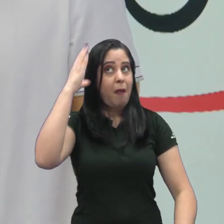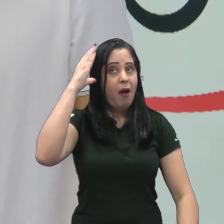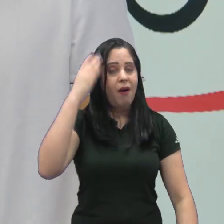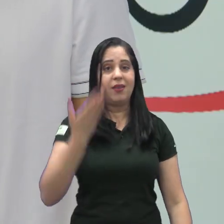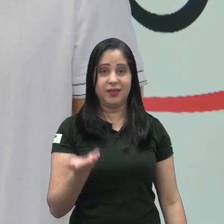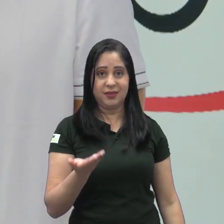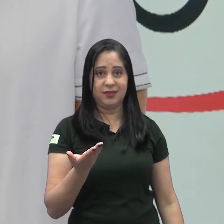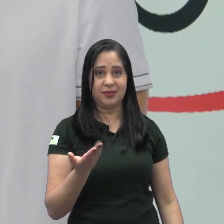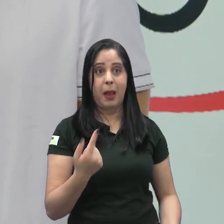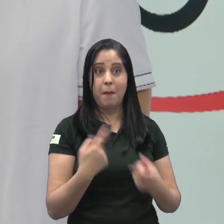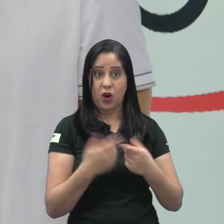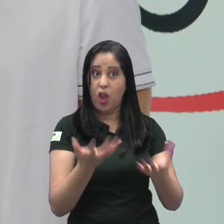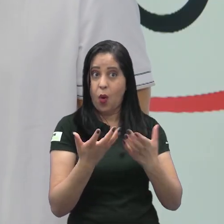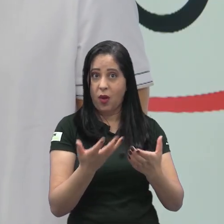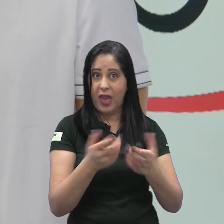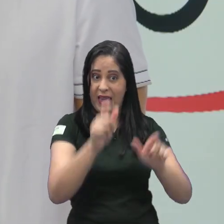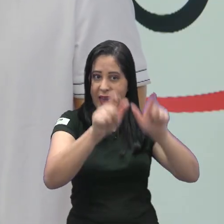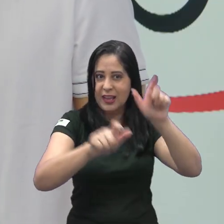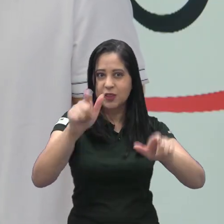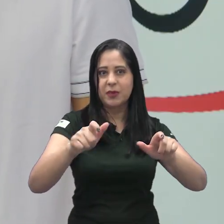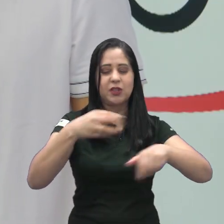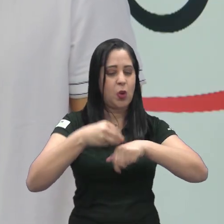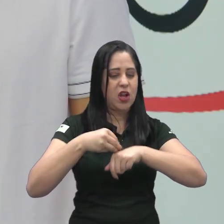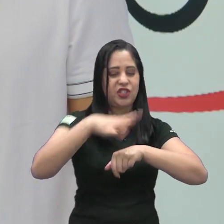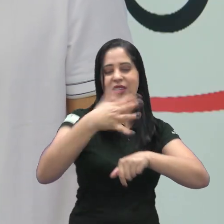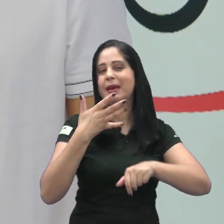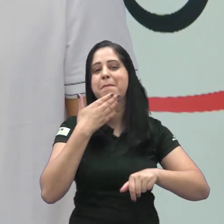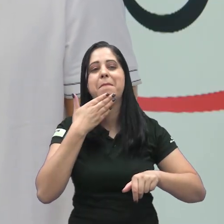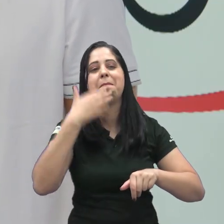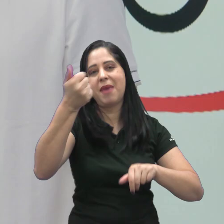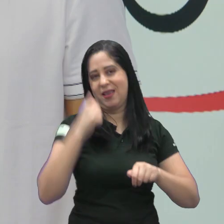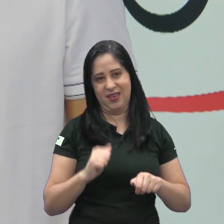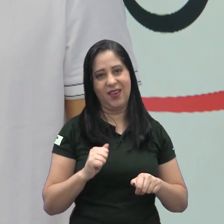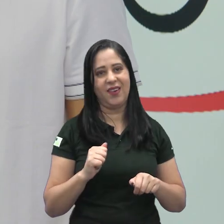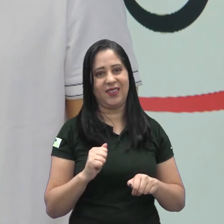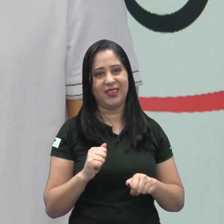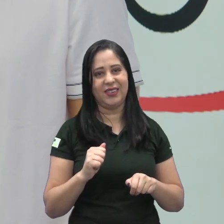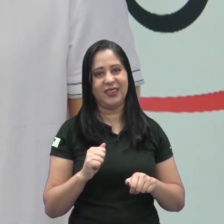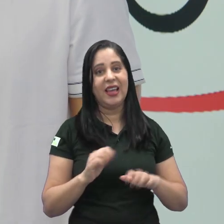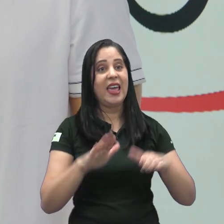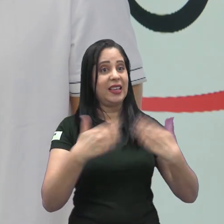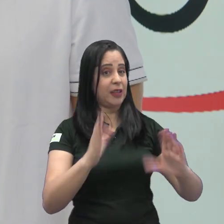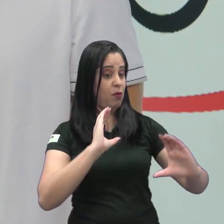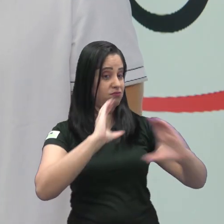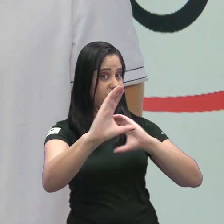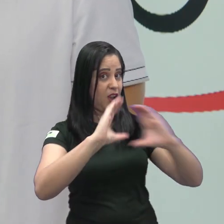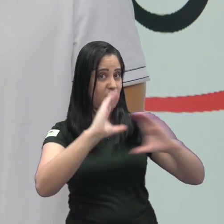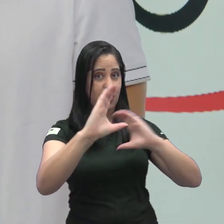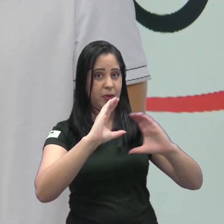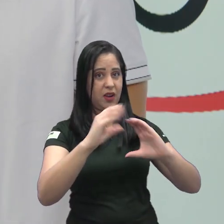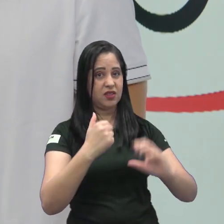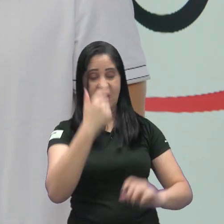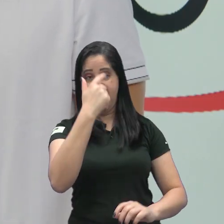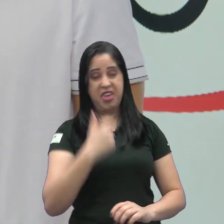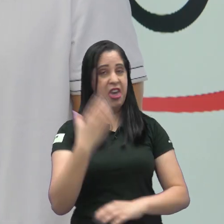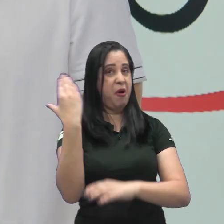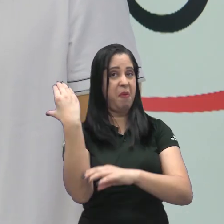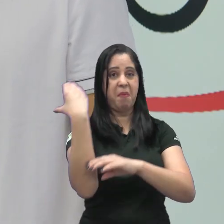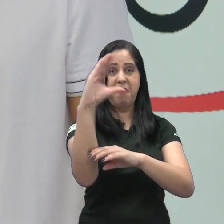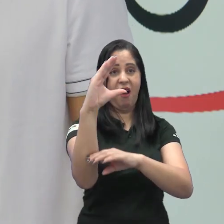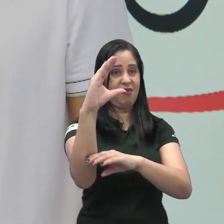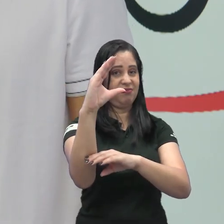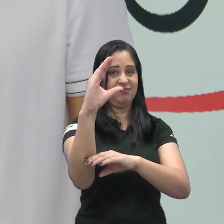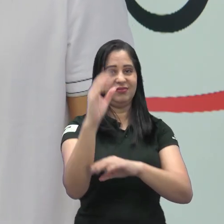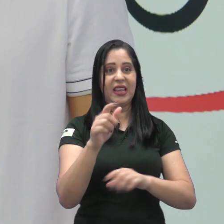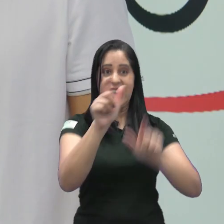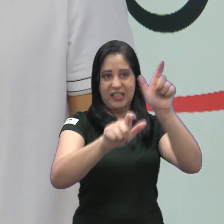mundo, né? Porque a gente quer que os nossos seguidores tenham as melhores dicas, os melhores lugares. Então, a comunicação está aqui, eu só coloco ela na telinha e